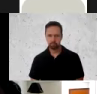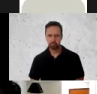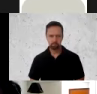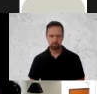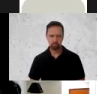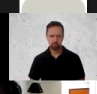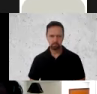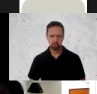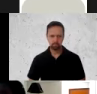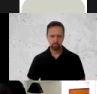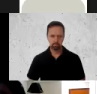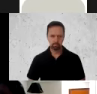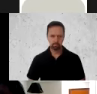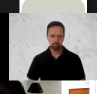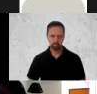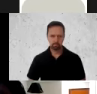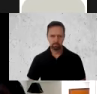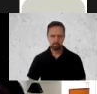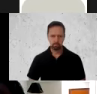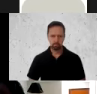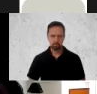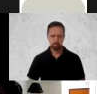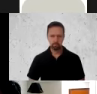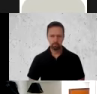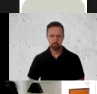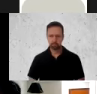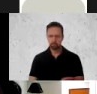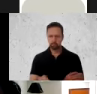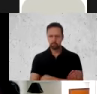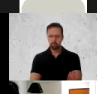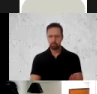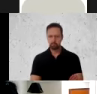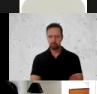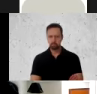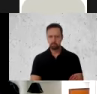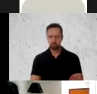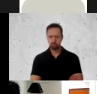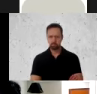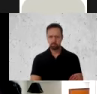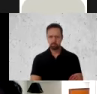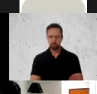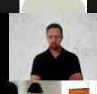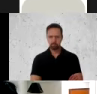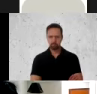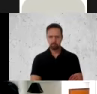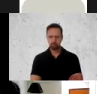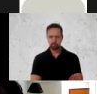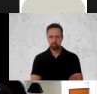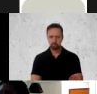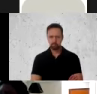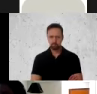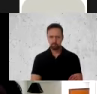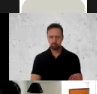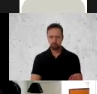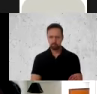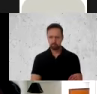O impacto foi maior em municípios cujos setores têm mais ativos tangíveis. Isso tem relação direta com o que eu falei antes, porque se o setor